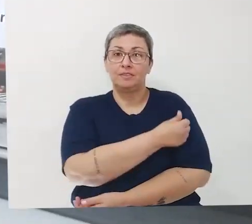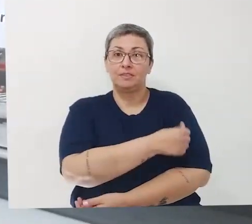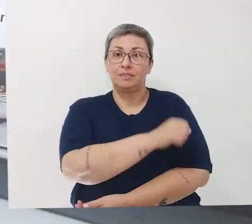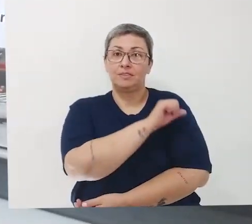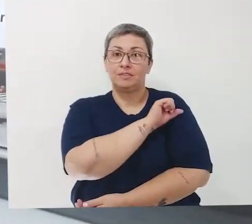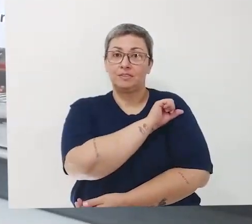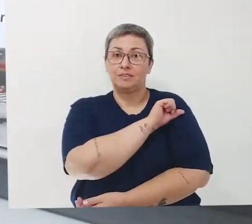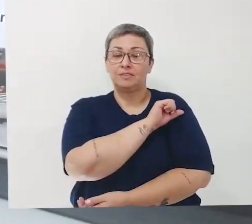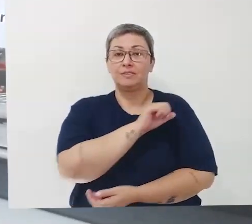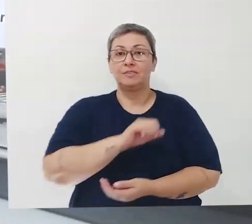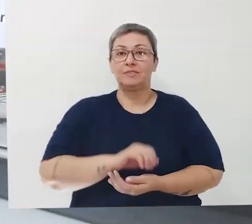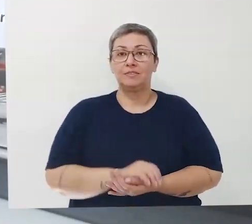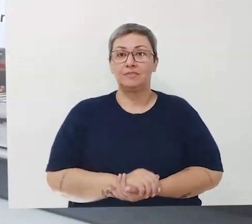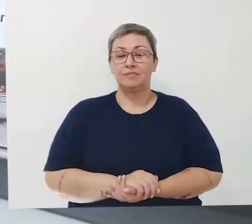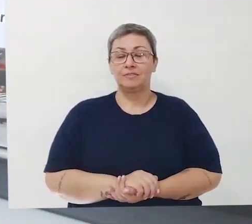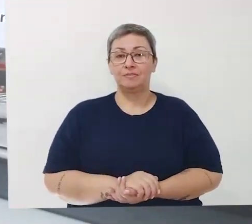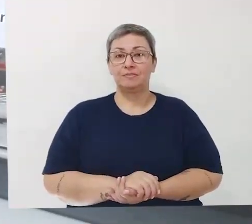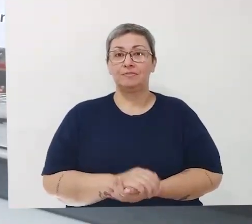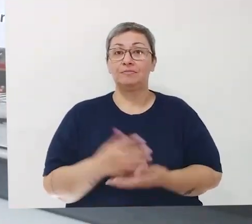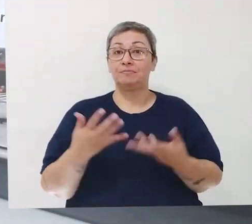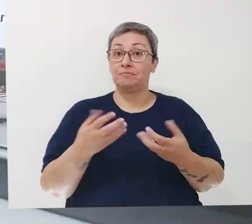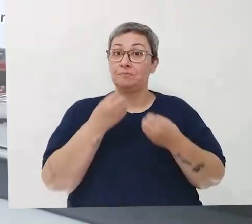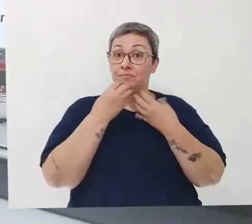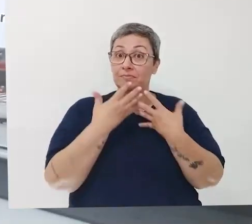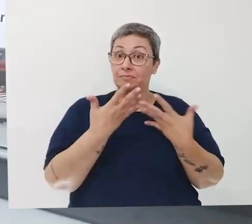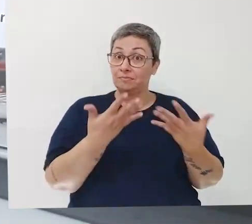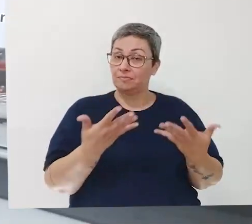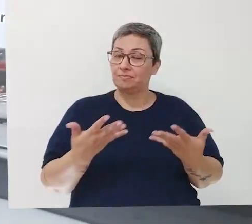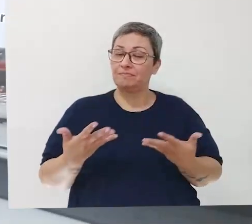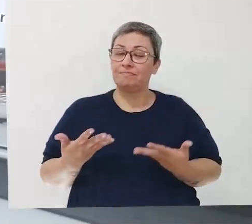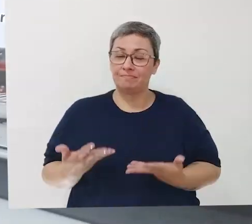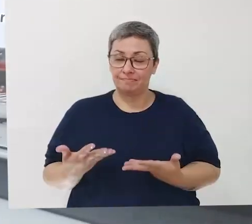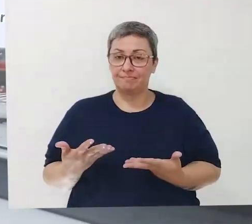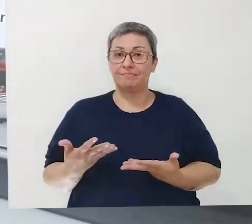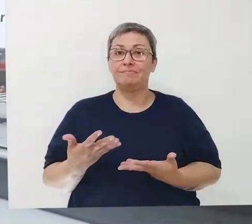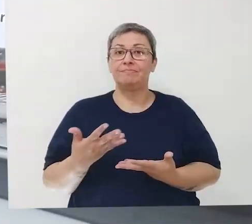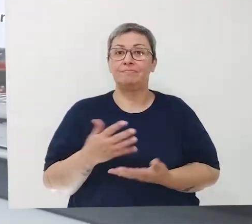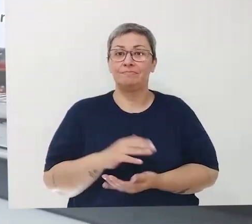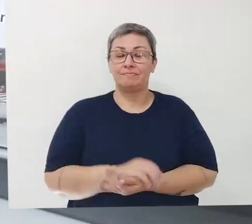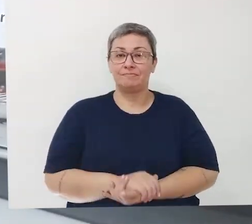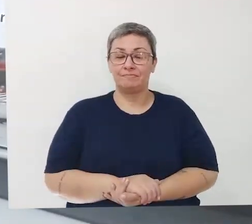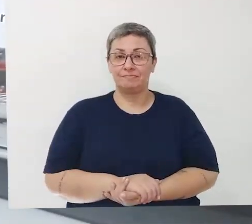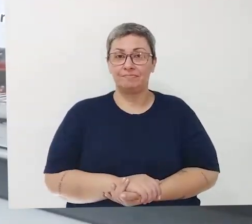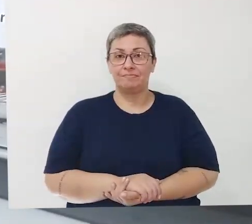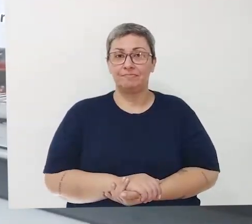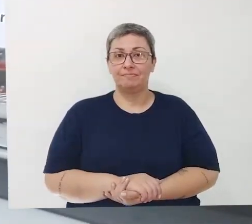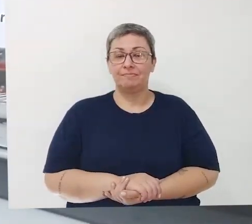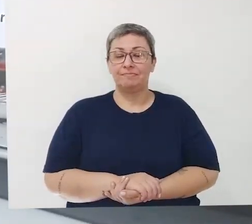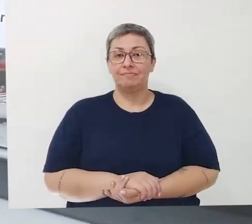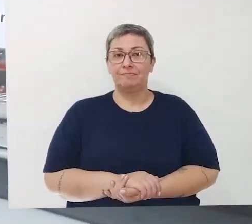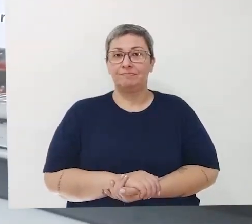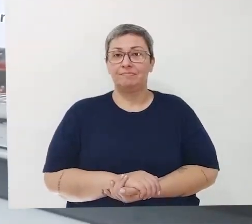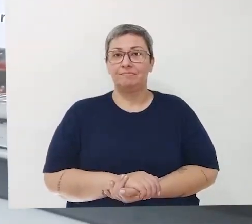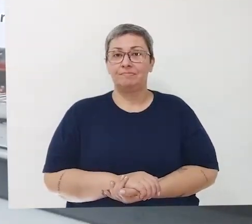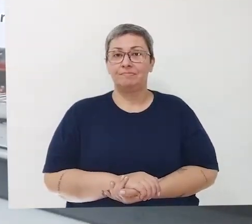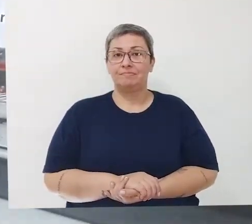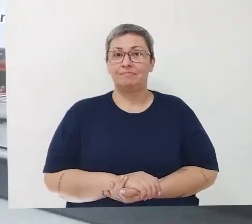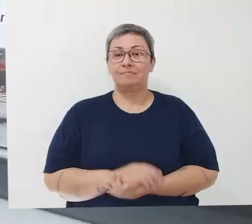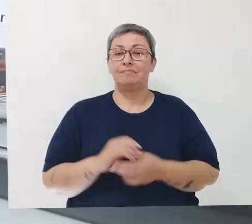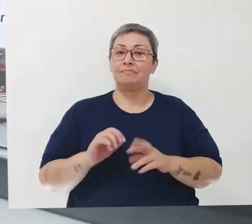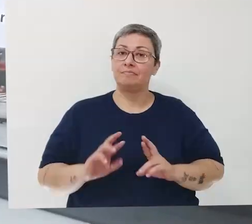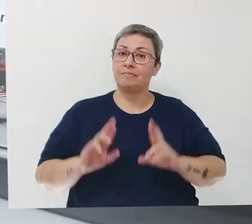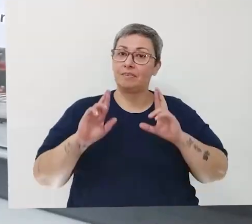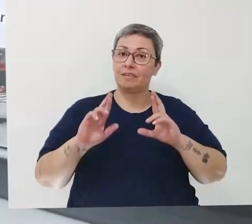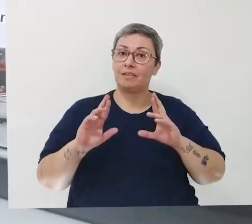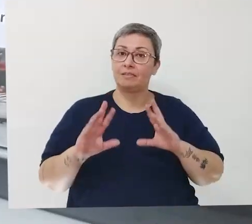EJA do ciclo 2. Sejam todos e todas muito bem-vindos e muito bem-vindas. Espero que